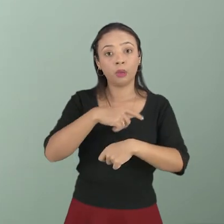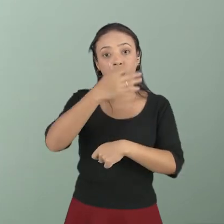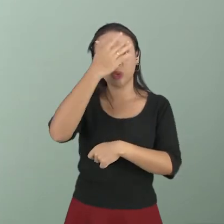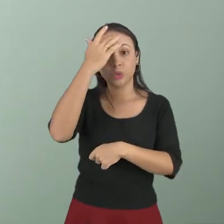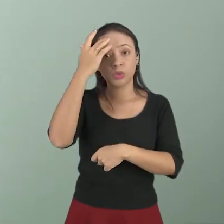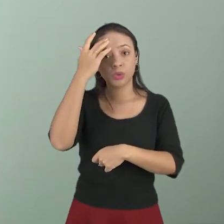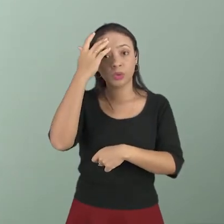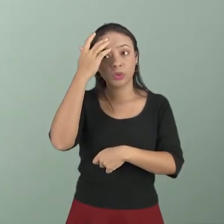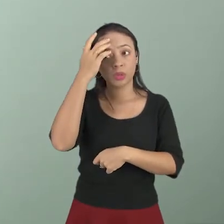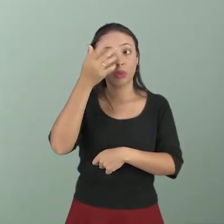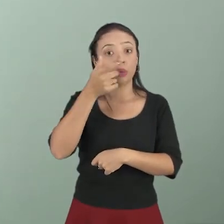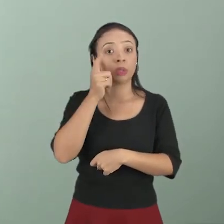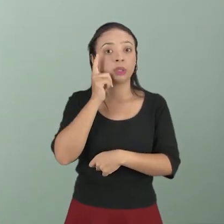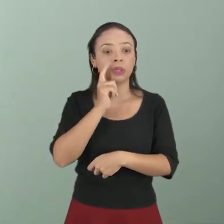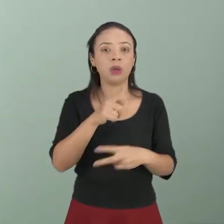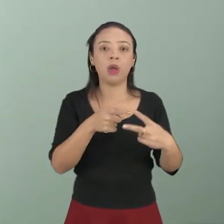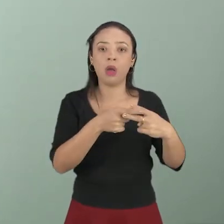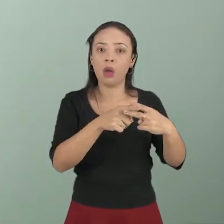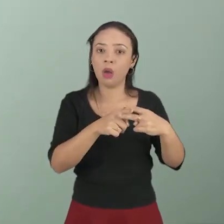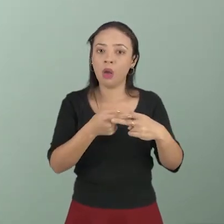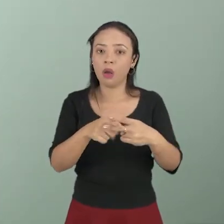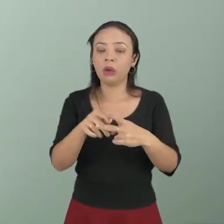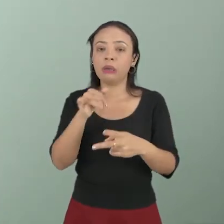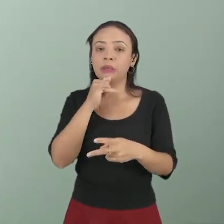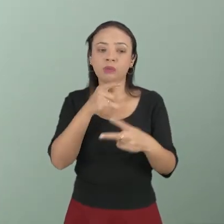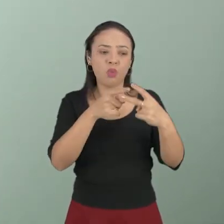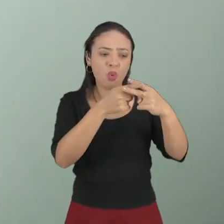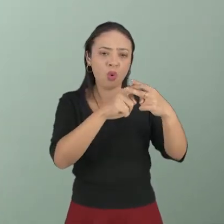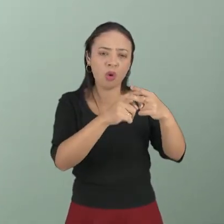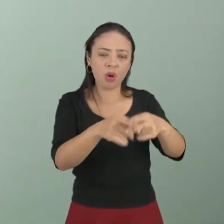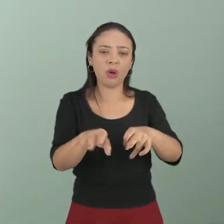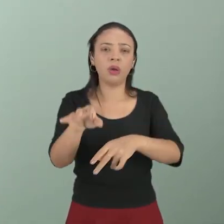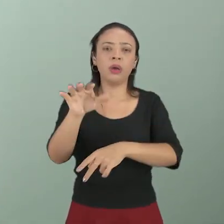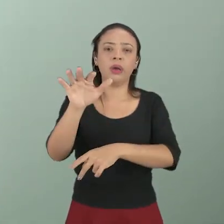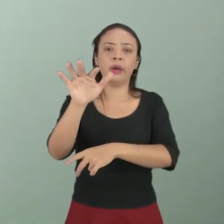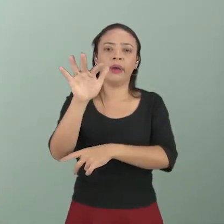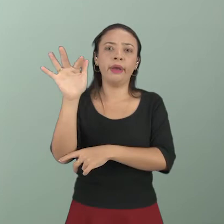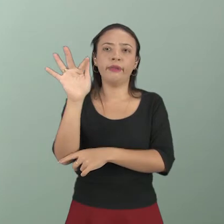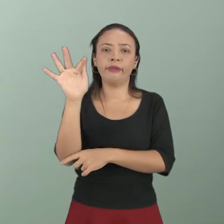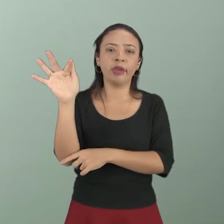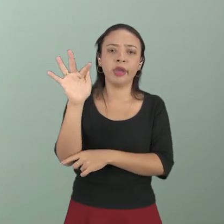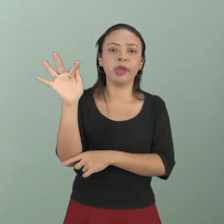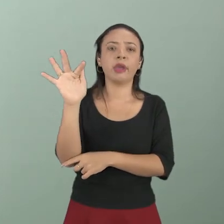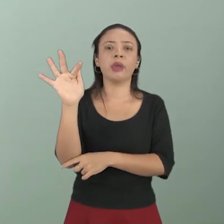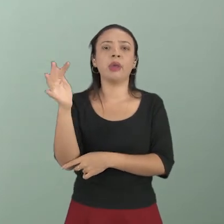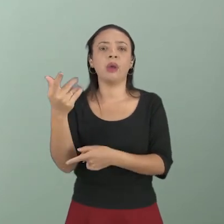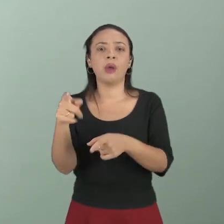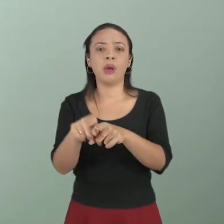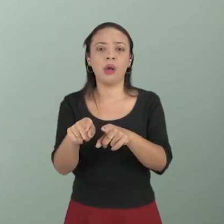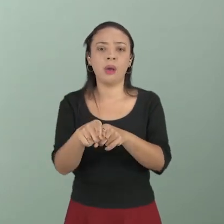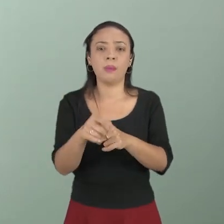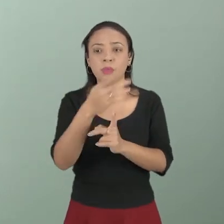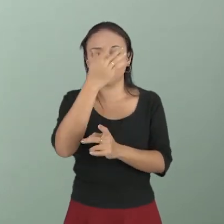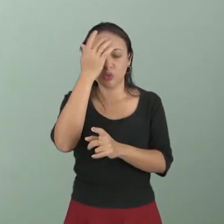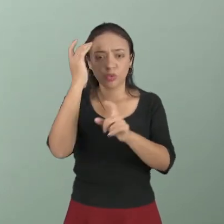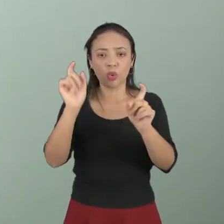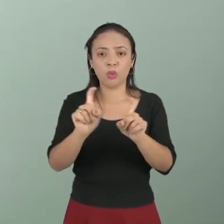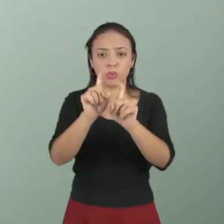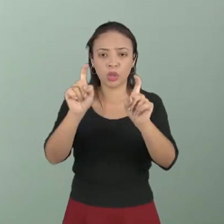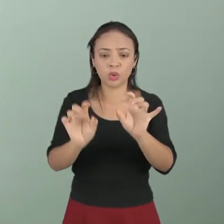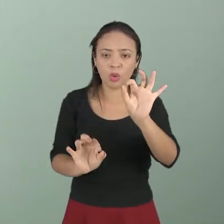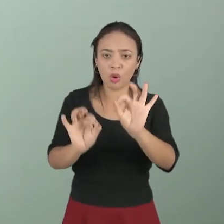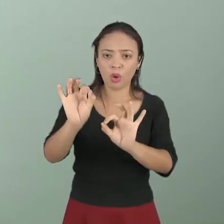saber monitorar, consertar o operador de câmera, por exemplo, o cara que está aqui me ajudando, o cara que está ali no computador,